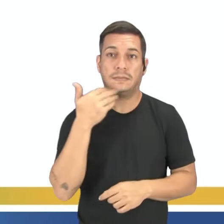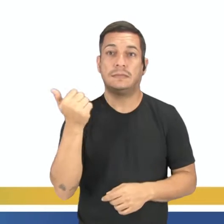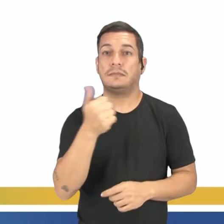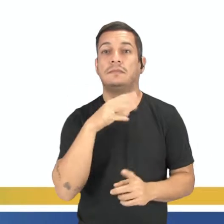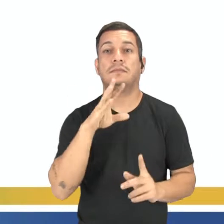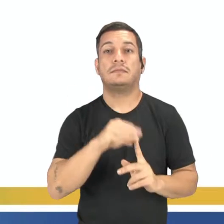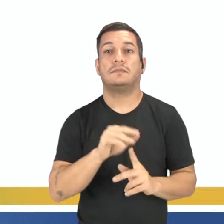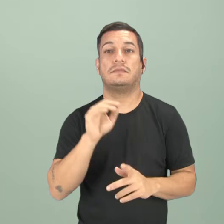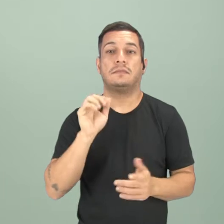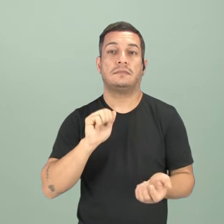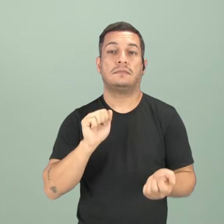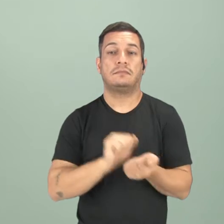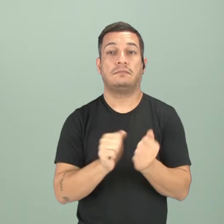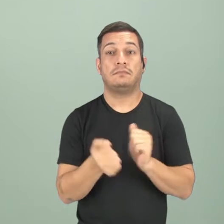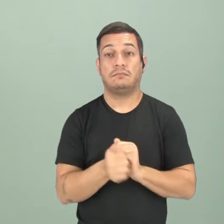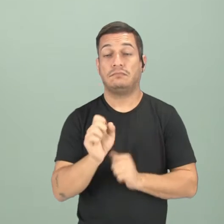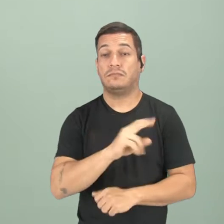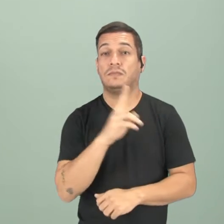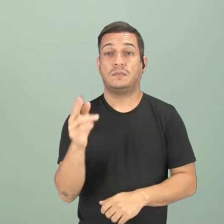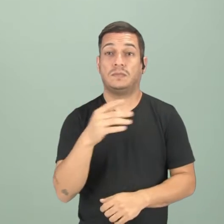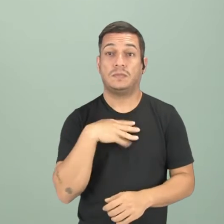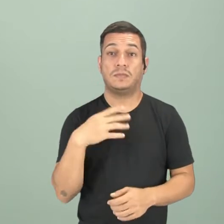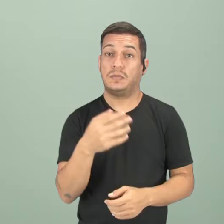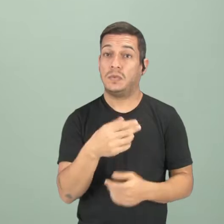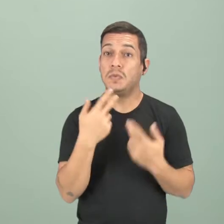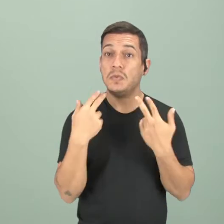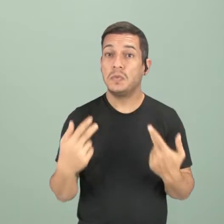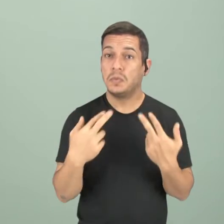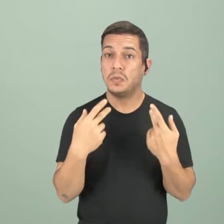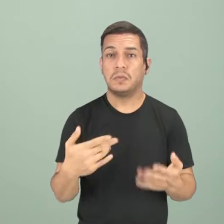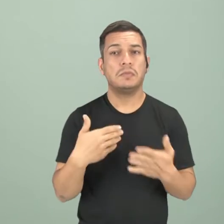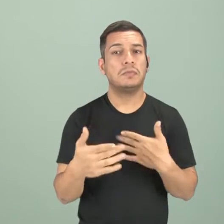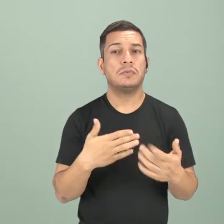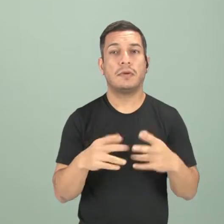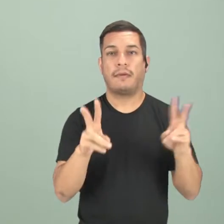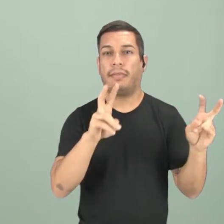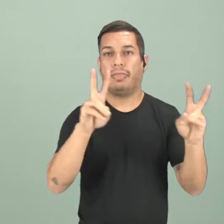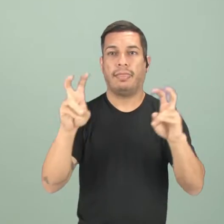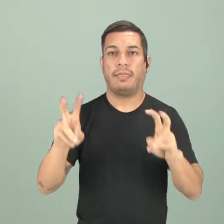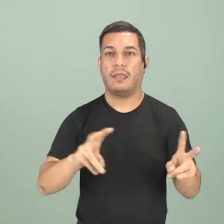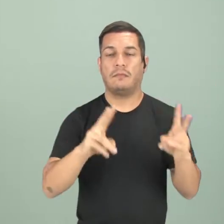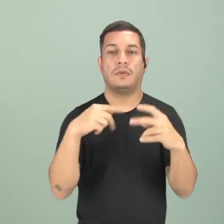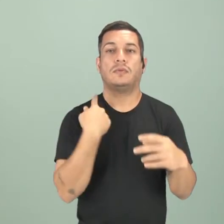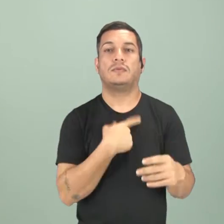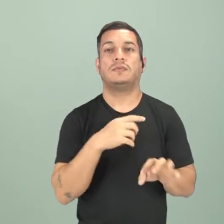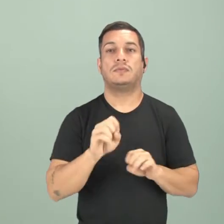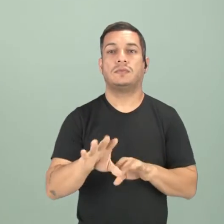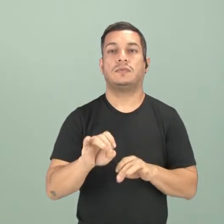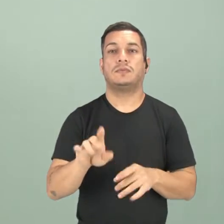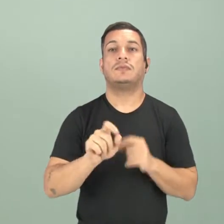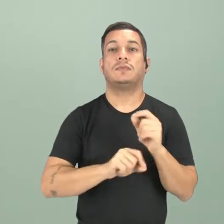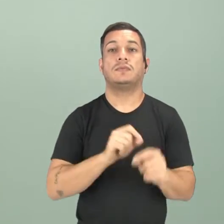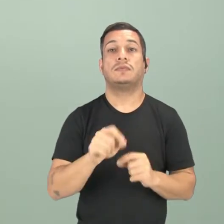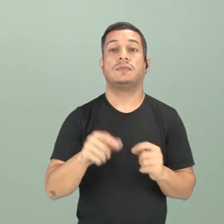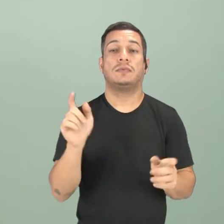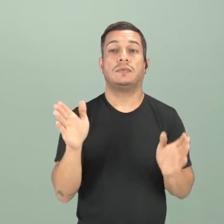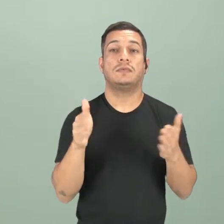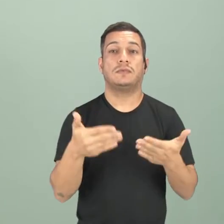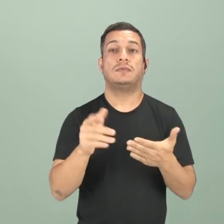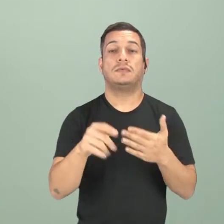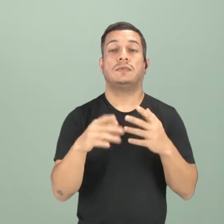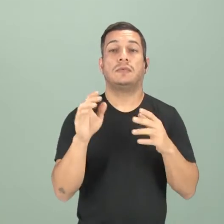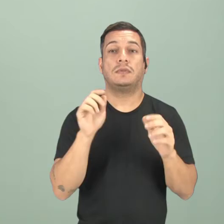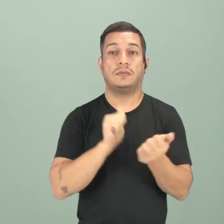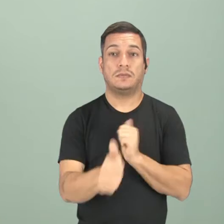de aperfeiçoar ou de trazer um novo para toda e qualquer área. Nós vamos estar trabalhando aqui especificamente os esportes